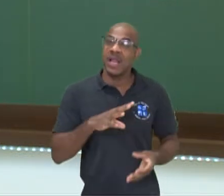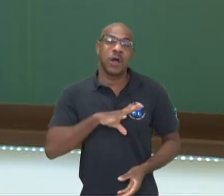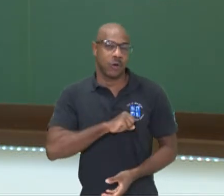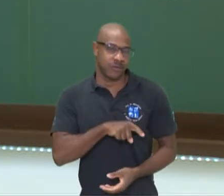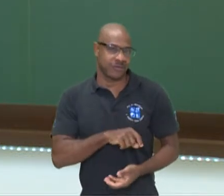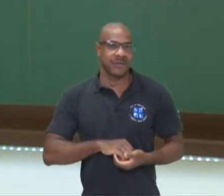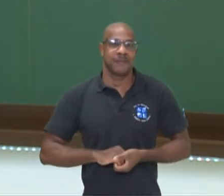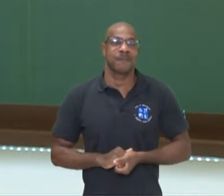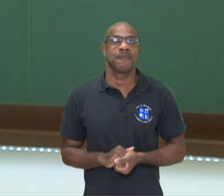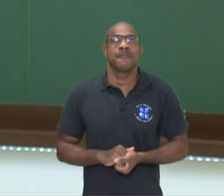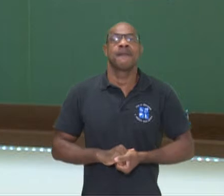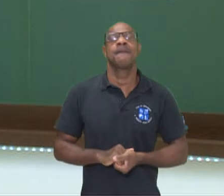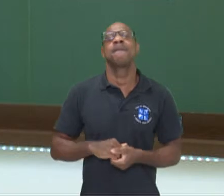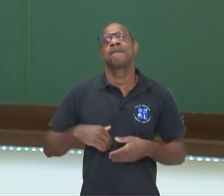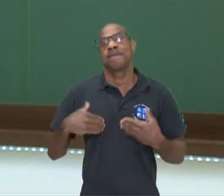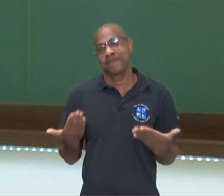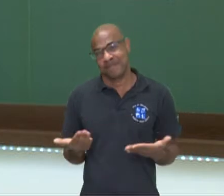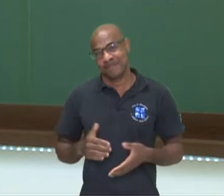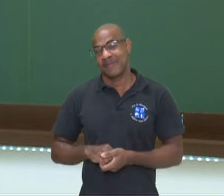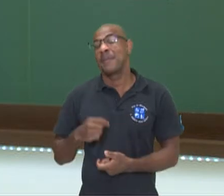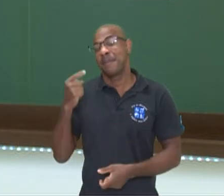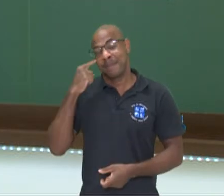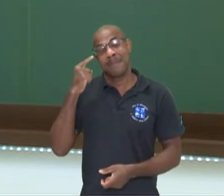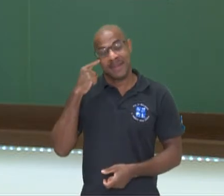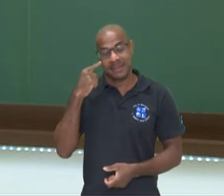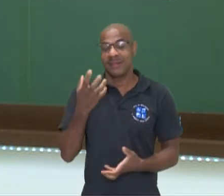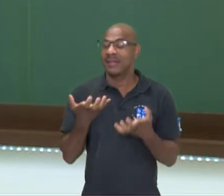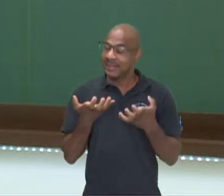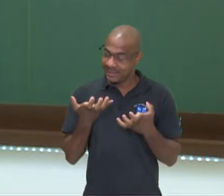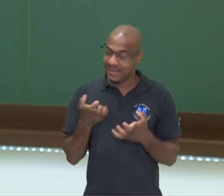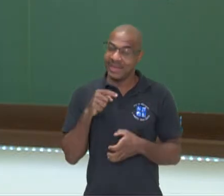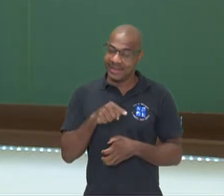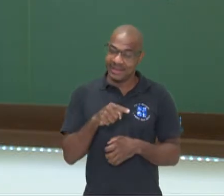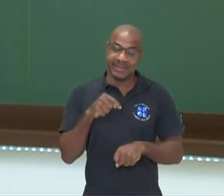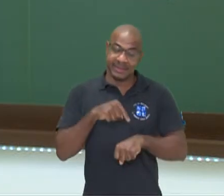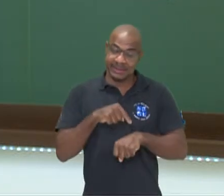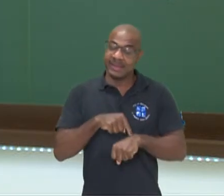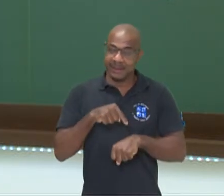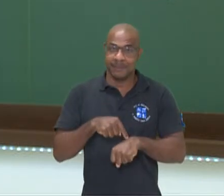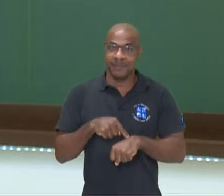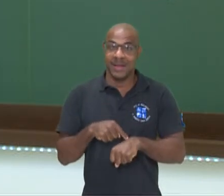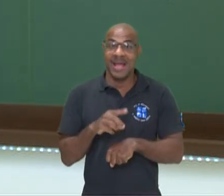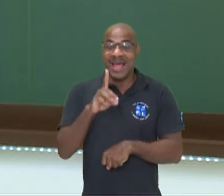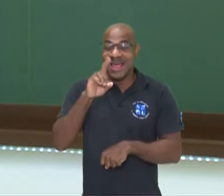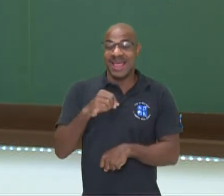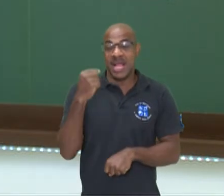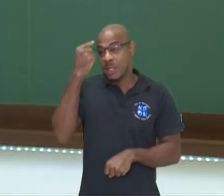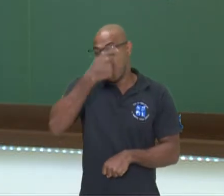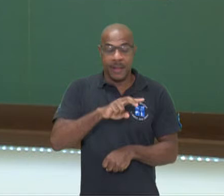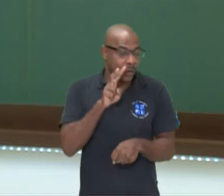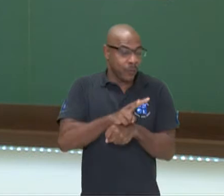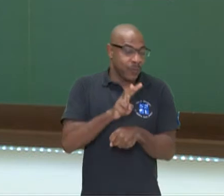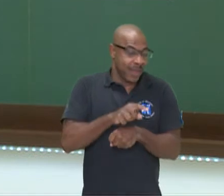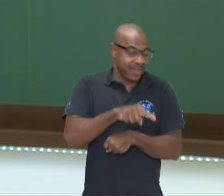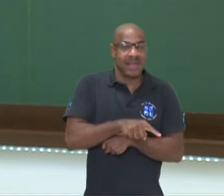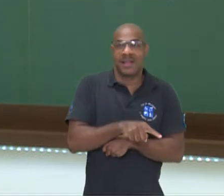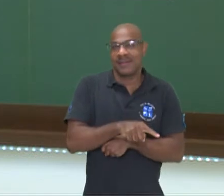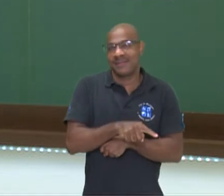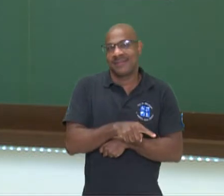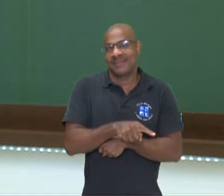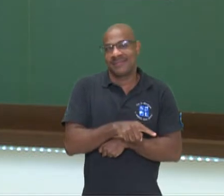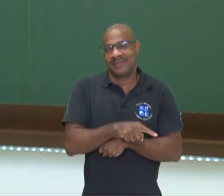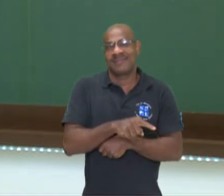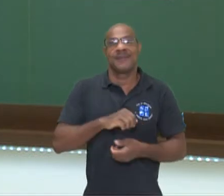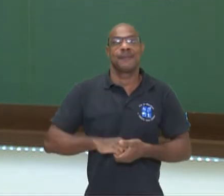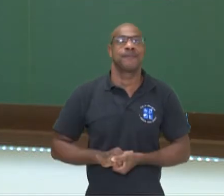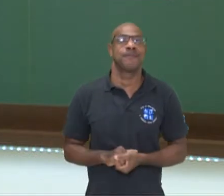ter uma ideia. Exatamente. Então pense bem se você vai dispor desse tempo para uma cacatua. Falando